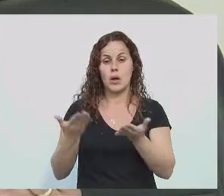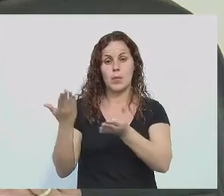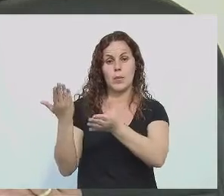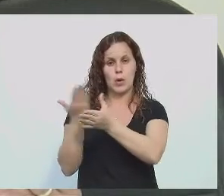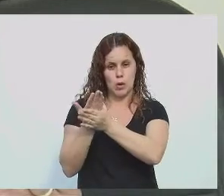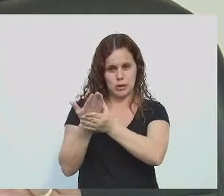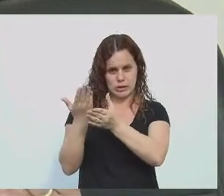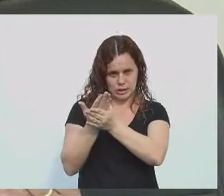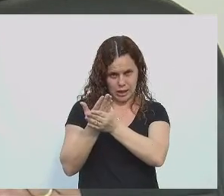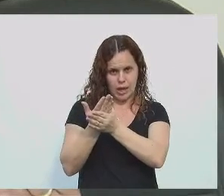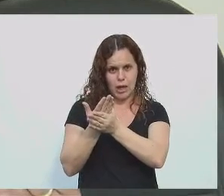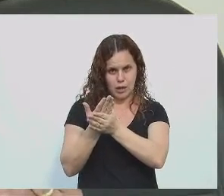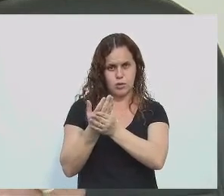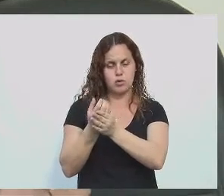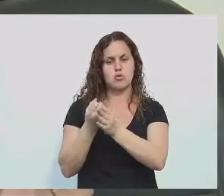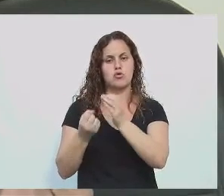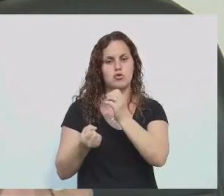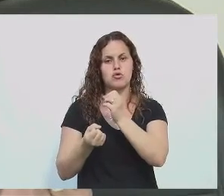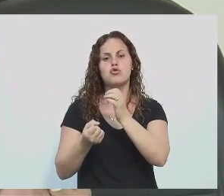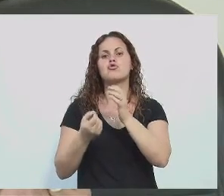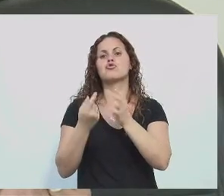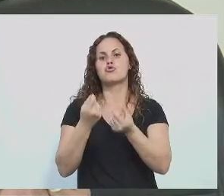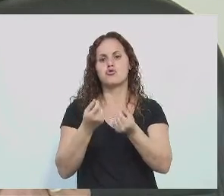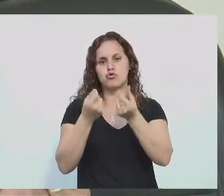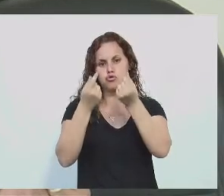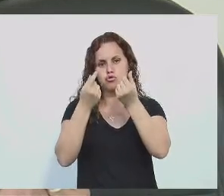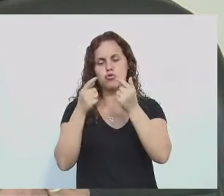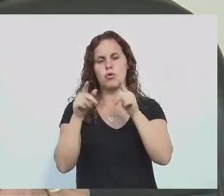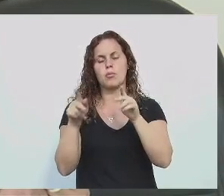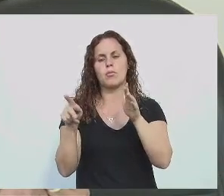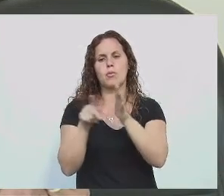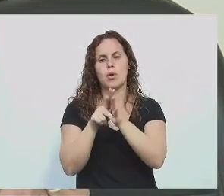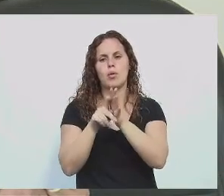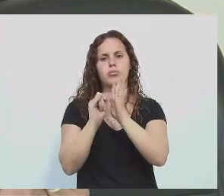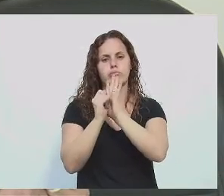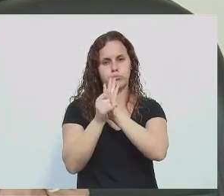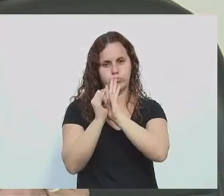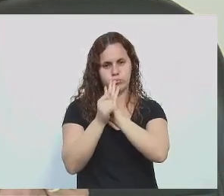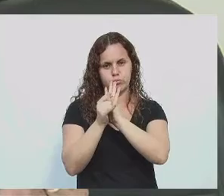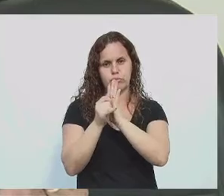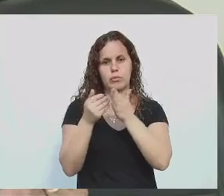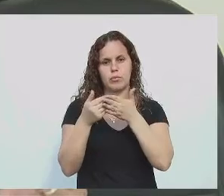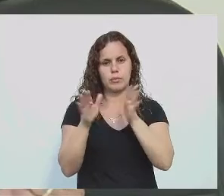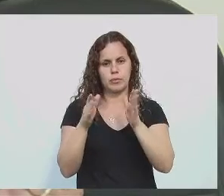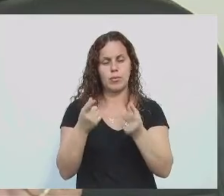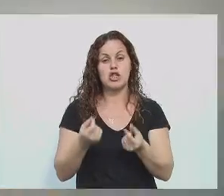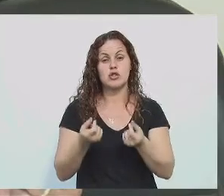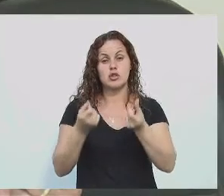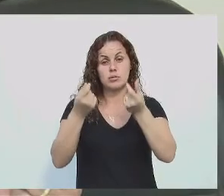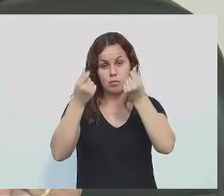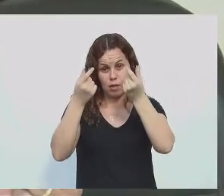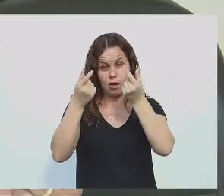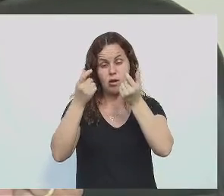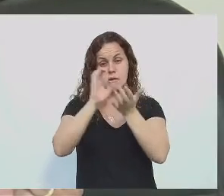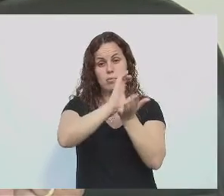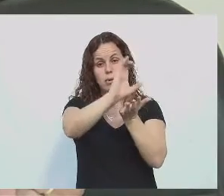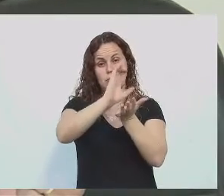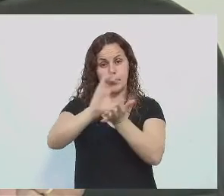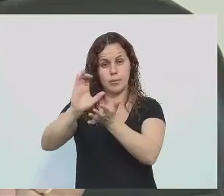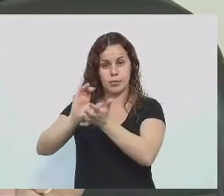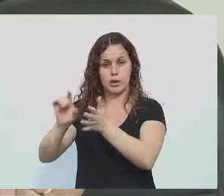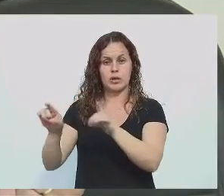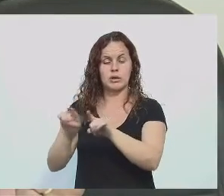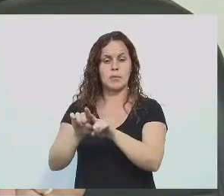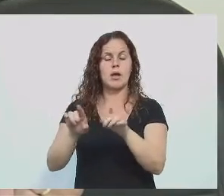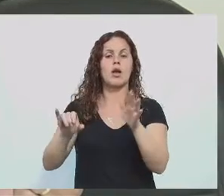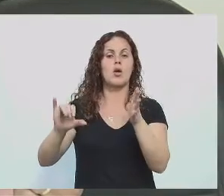de licitação em comento prevê aumento significativo nas despesas e ainda estipula a contratação